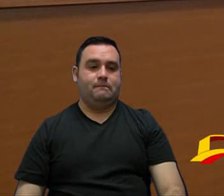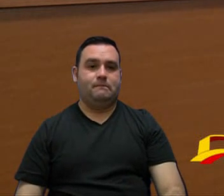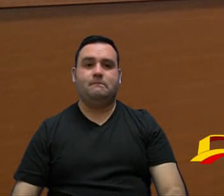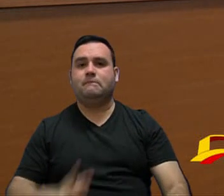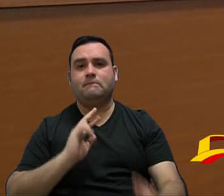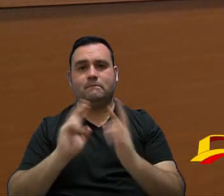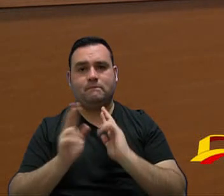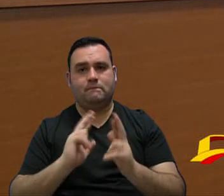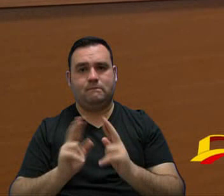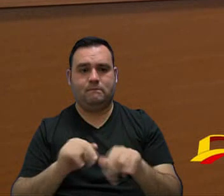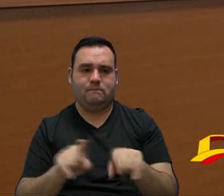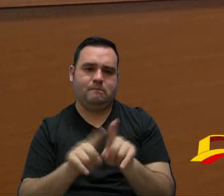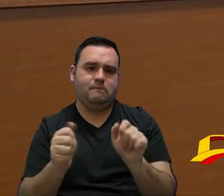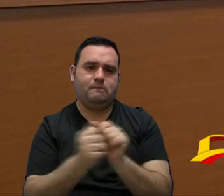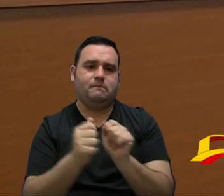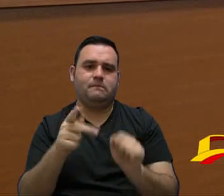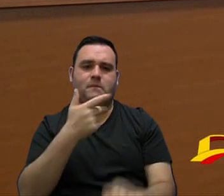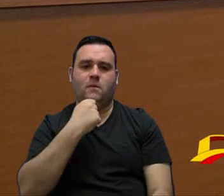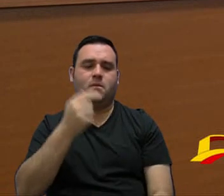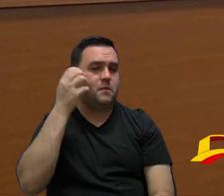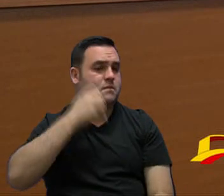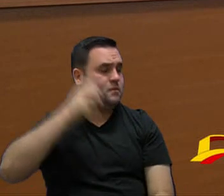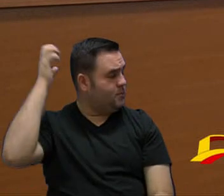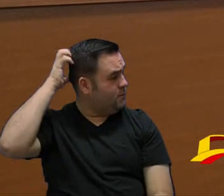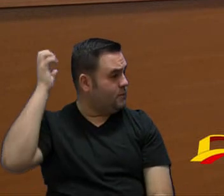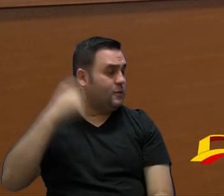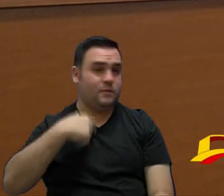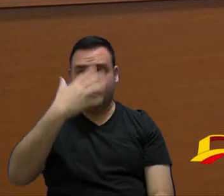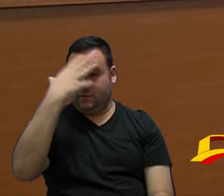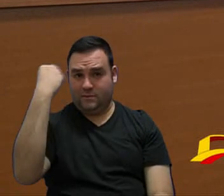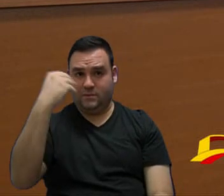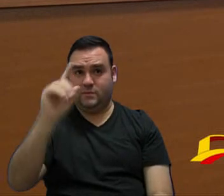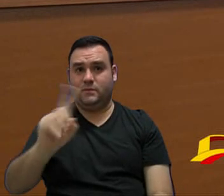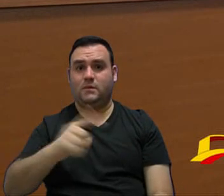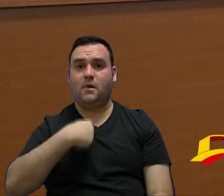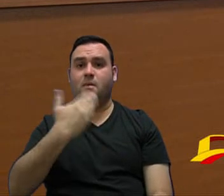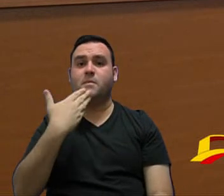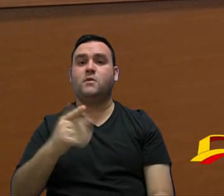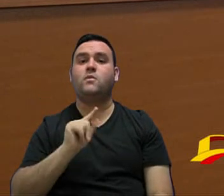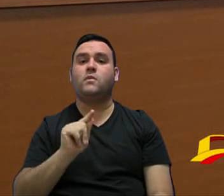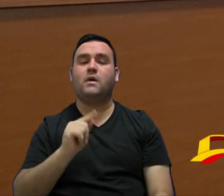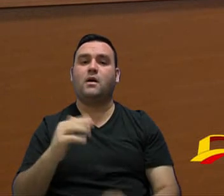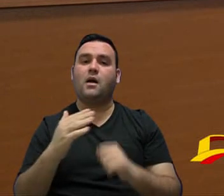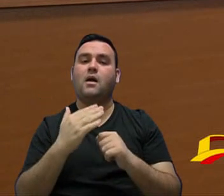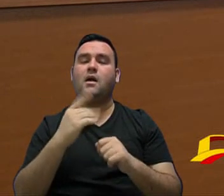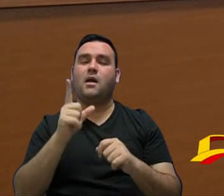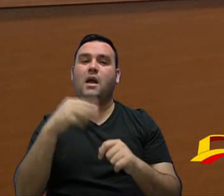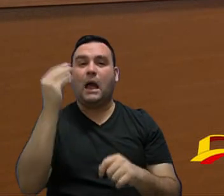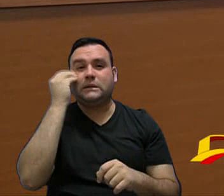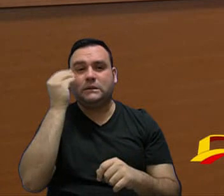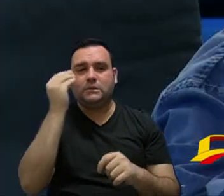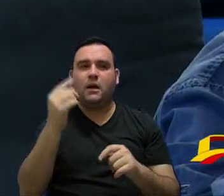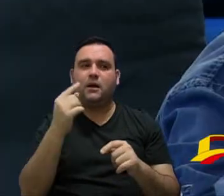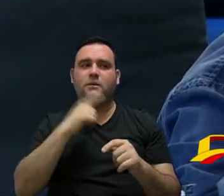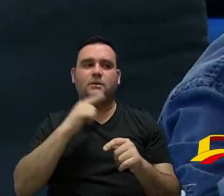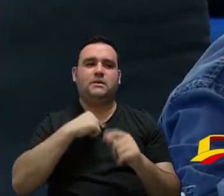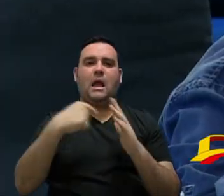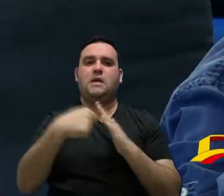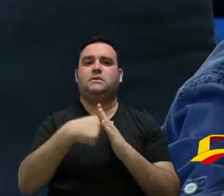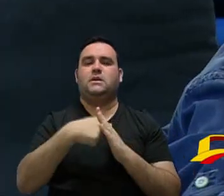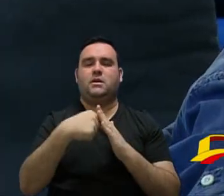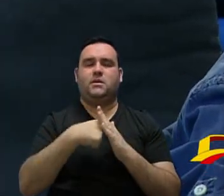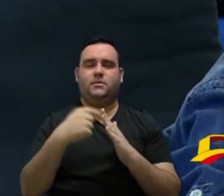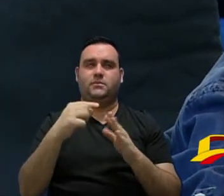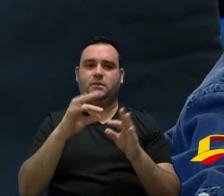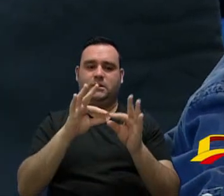respondido a qualquer momento junto com a resposta da pergunta do péricles tudo não esqueci daquilo que eu pedi que a questão da testagem com as super importante